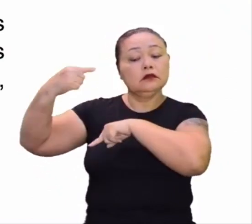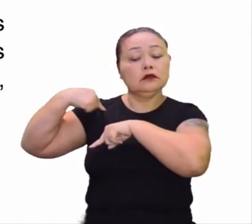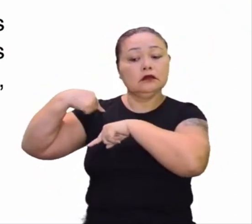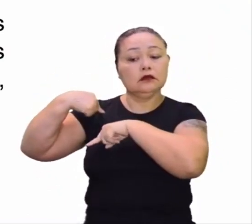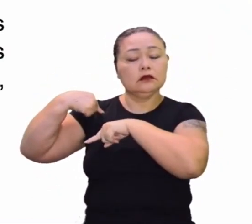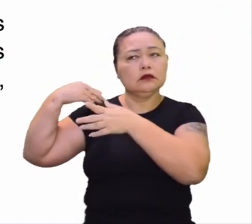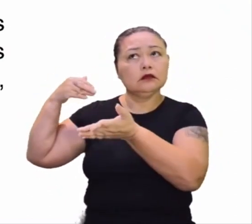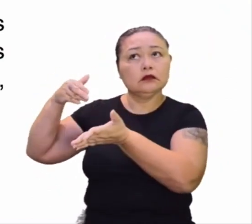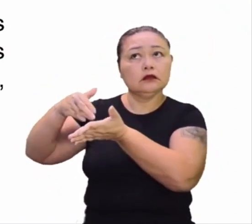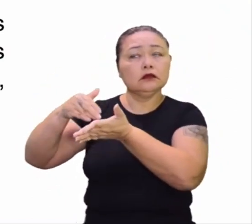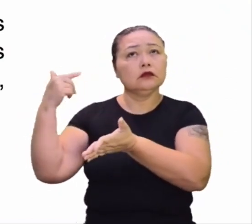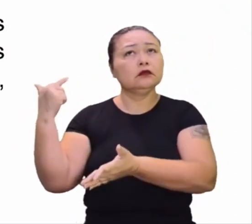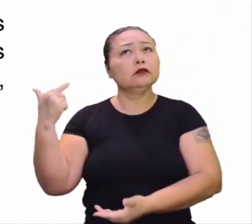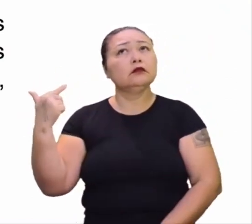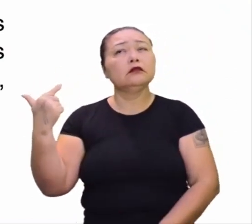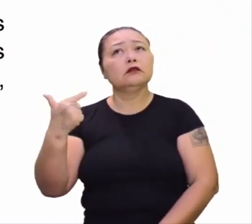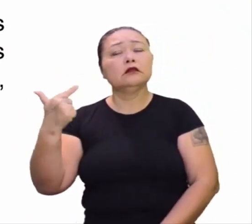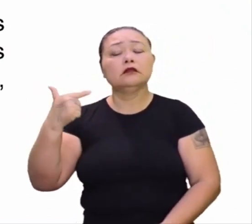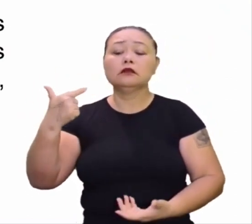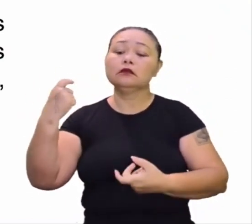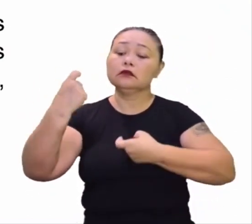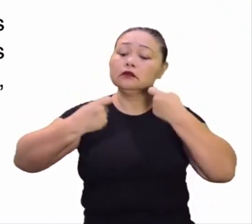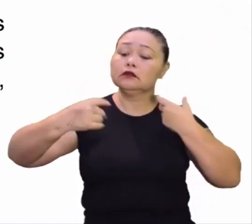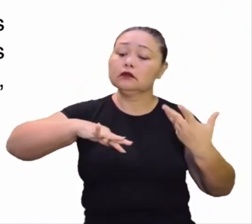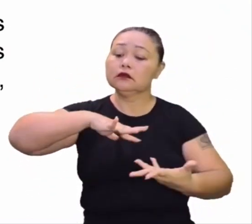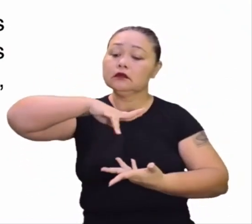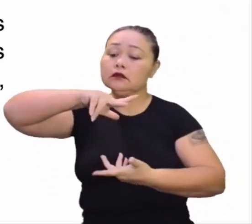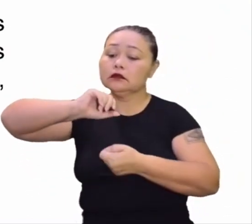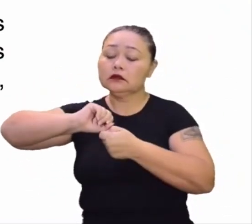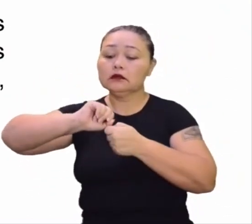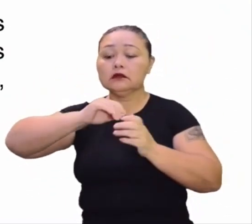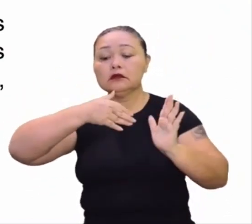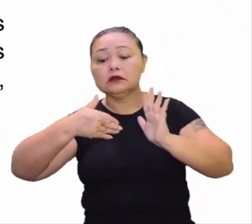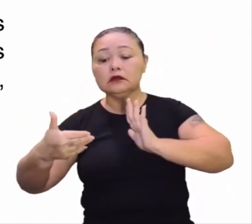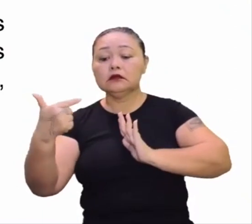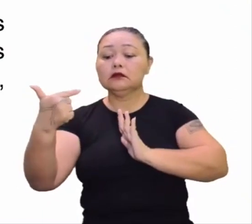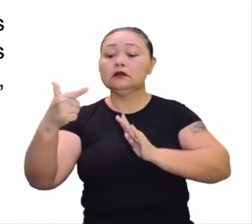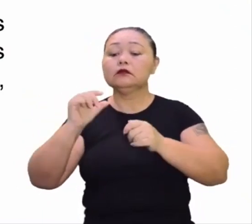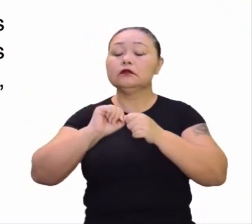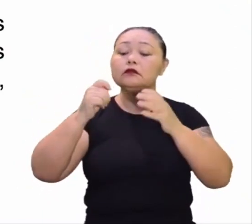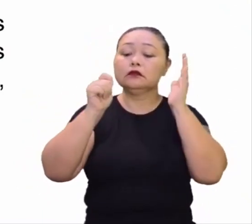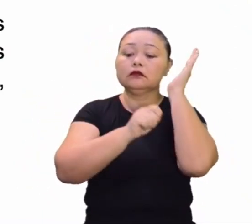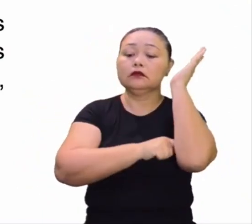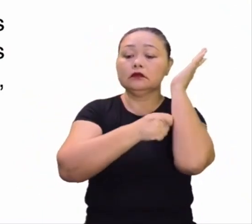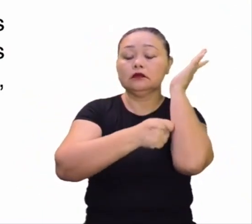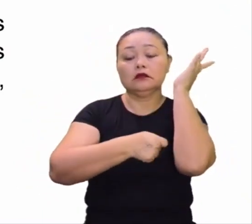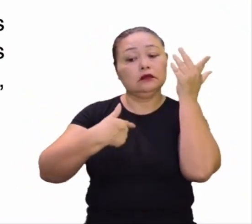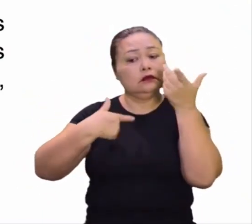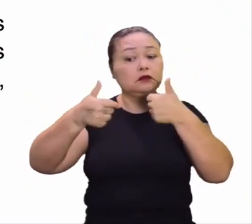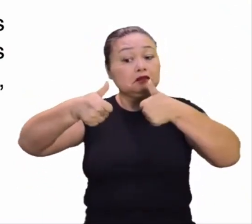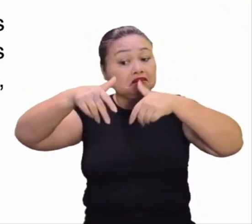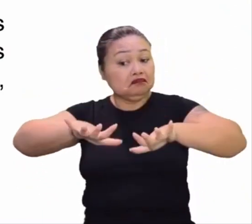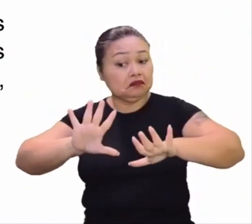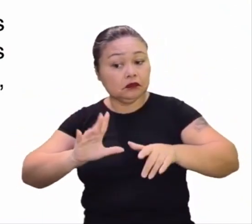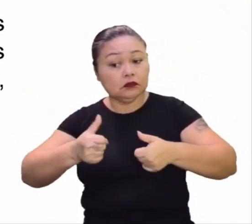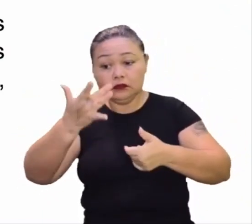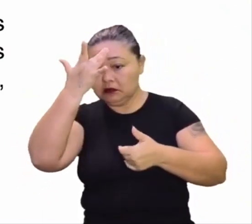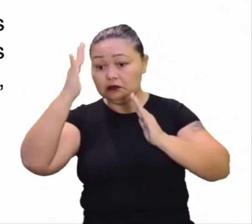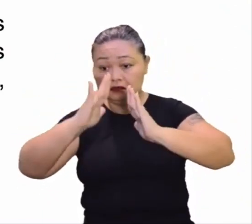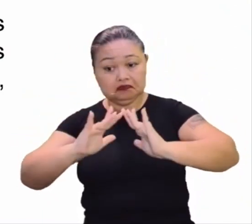no máximo até a Segunda Guerra Mundial, que vai acontecer o segundo ciclo da borracha. E não efetivou a ocupação aqui de Rondônia?